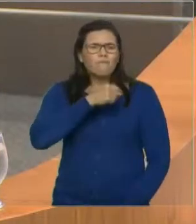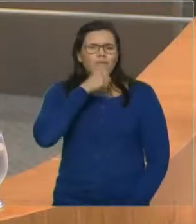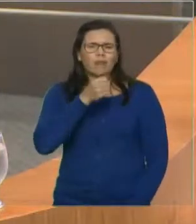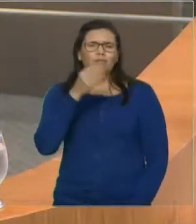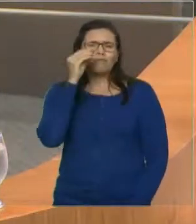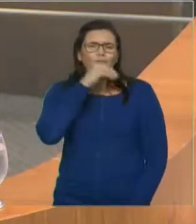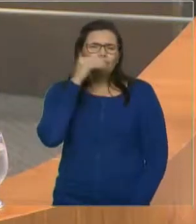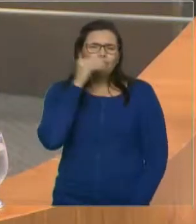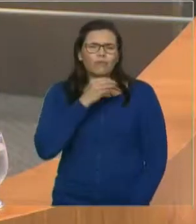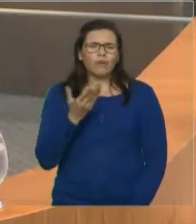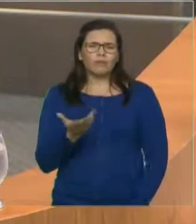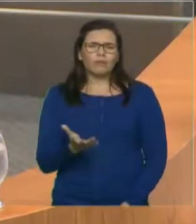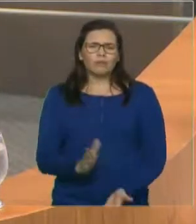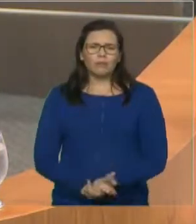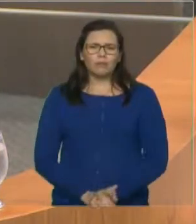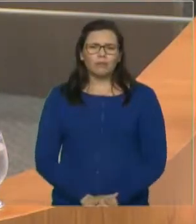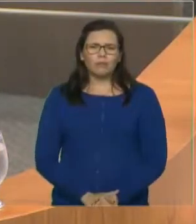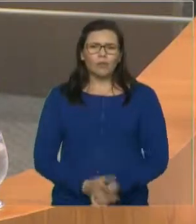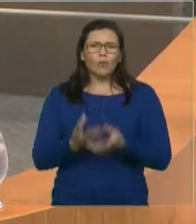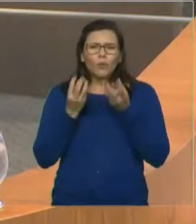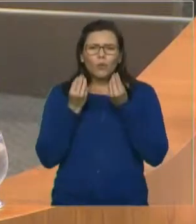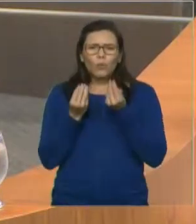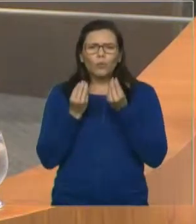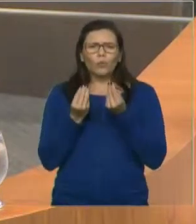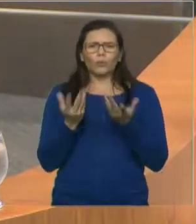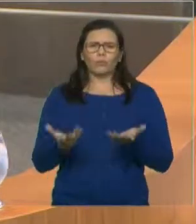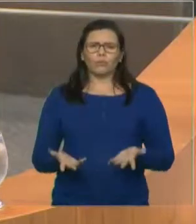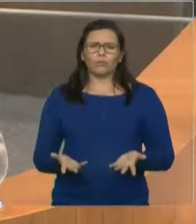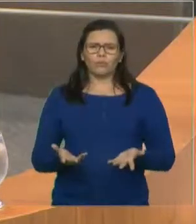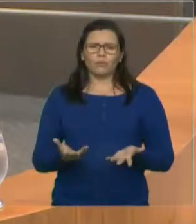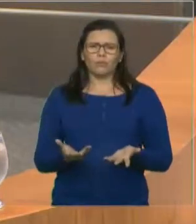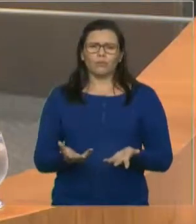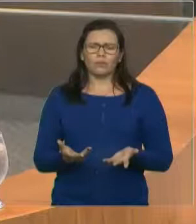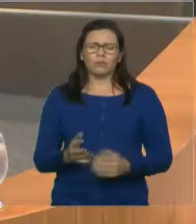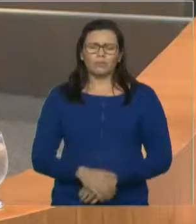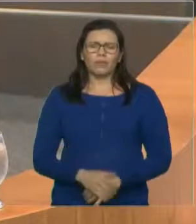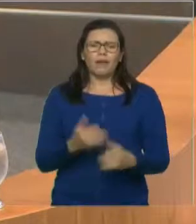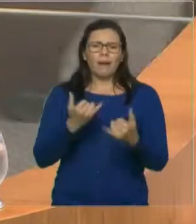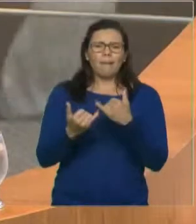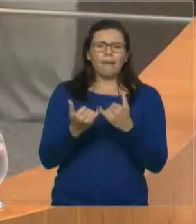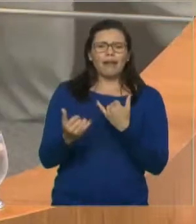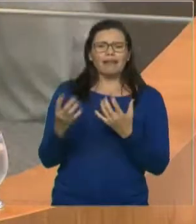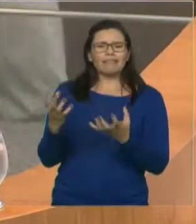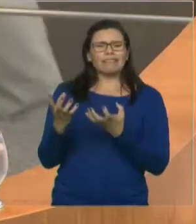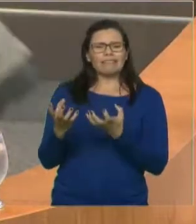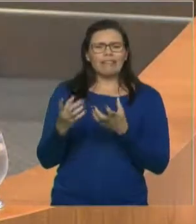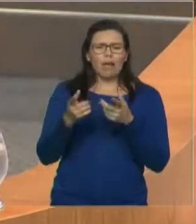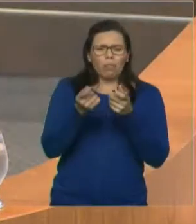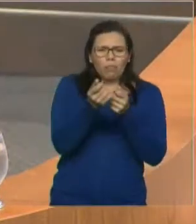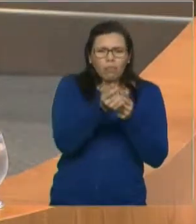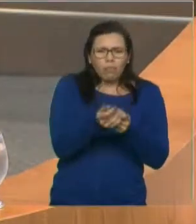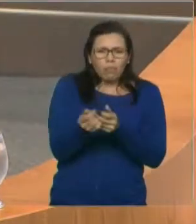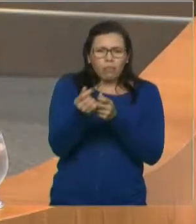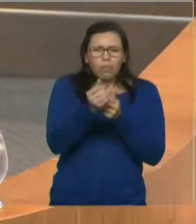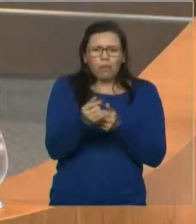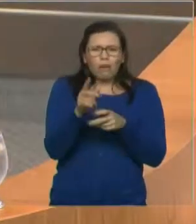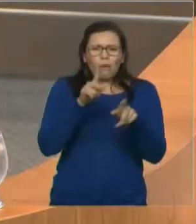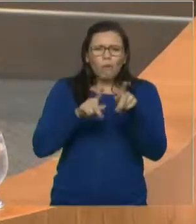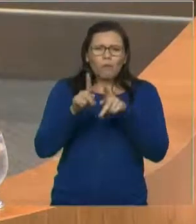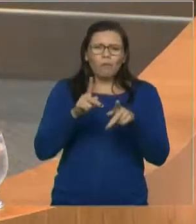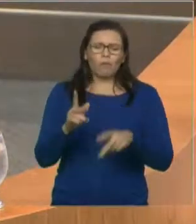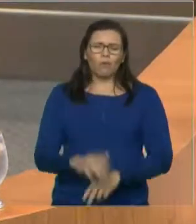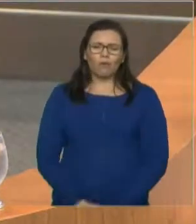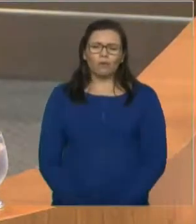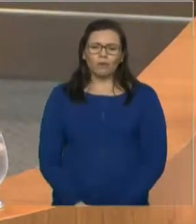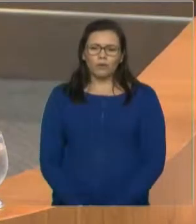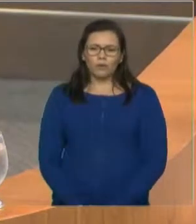venho aqui, onde, desde o início dessa legislatura, e vim aqui, deputada Helena, e sempre